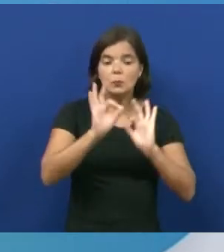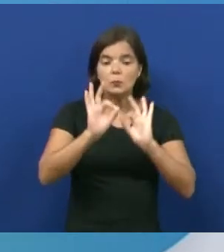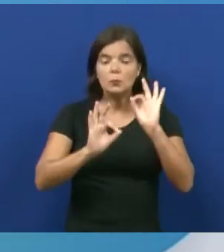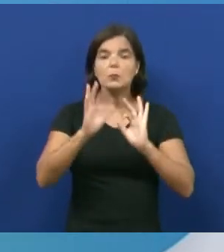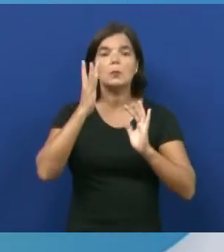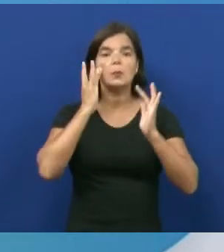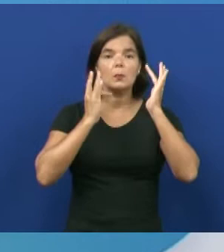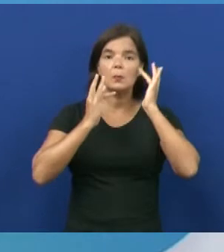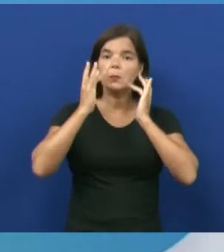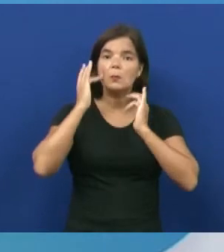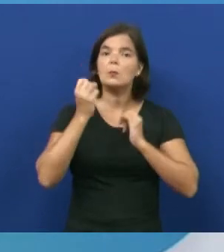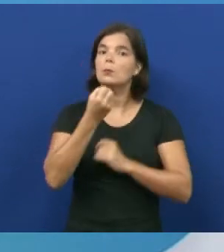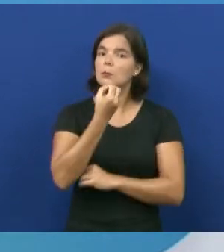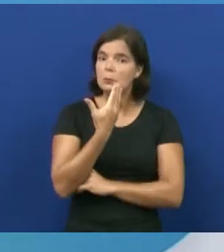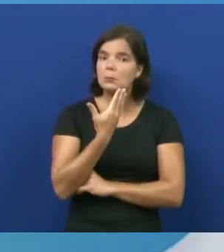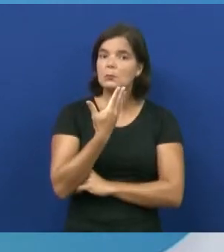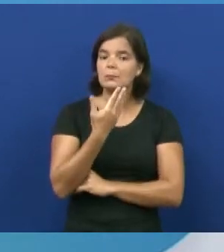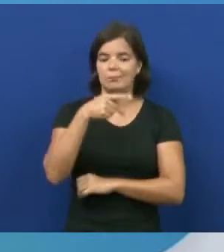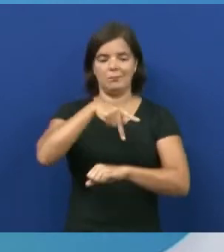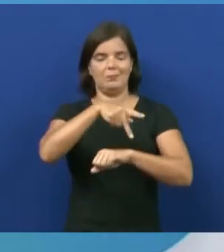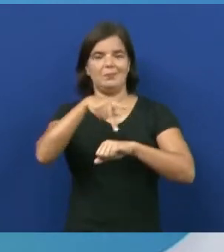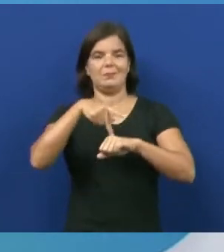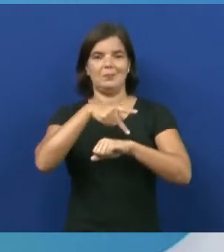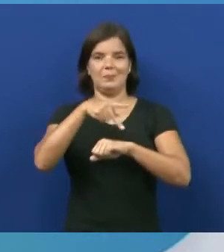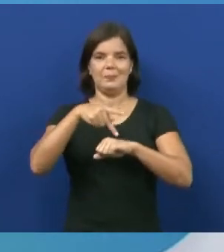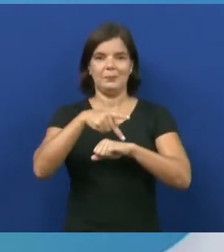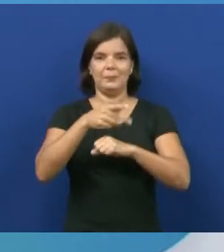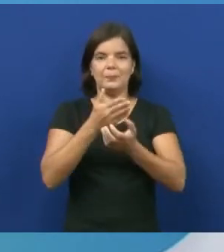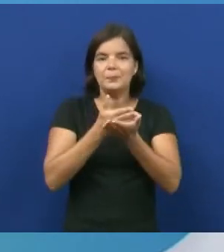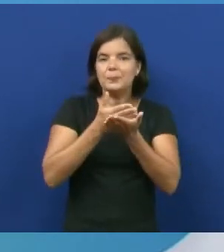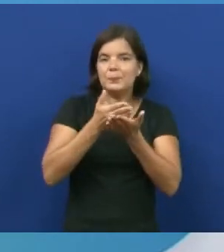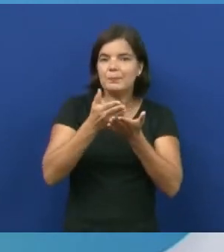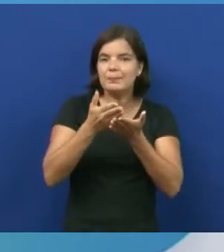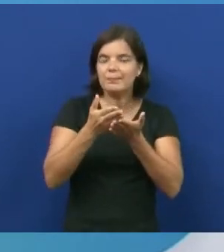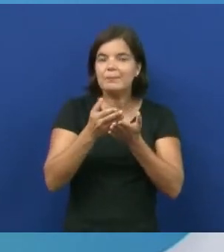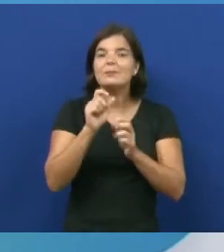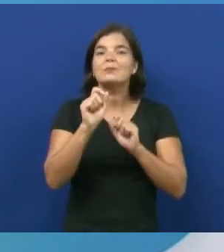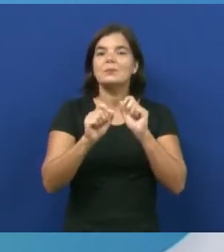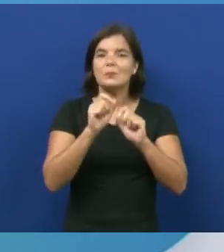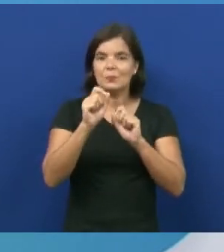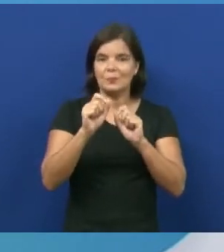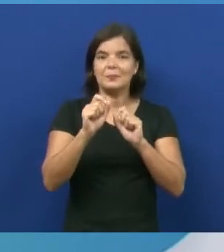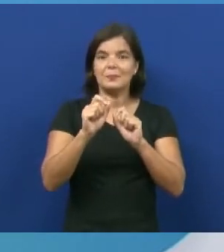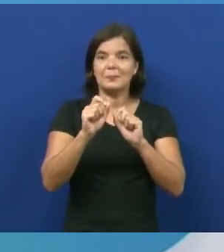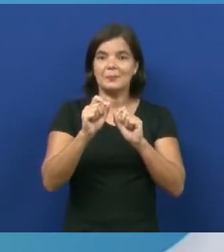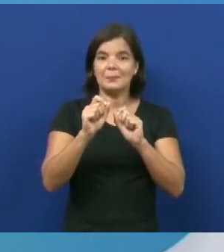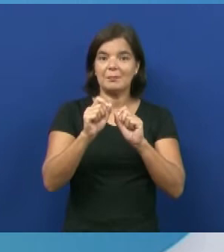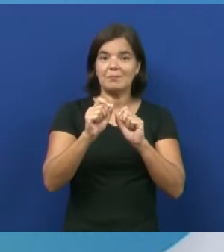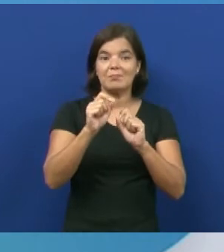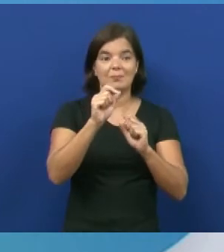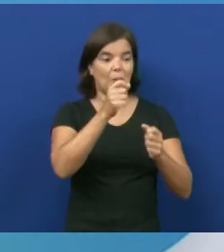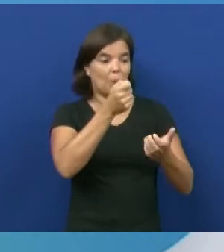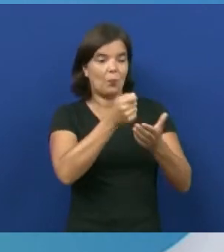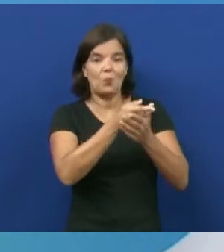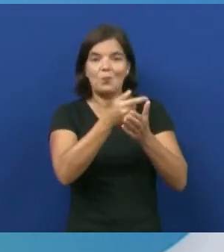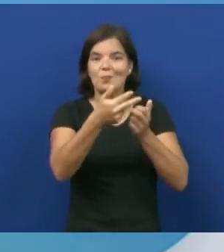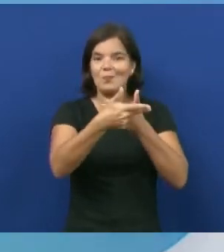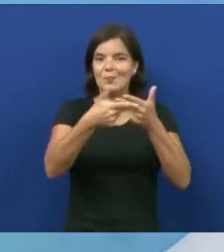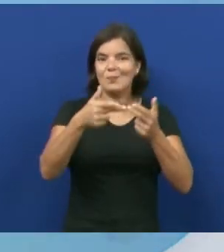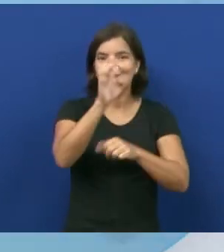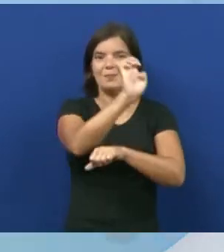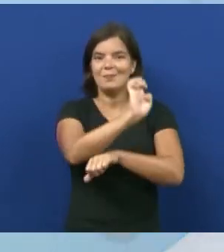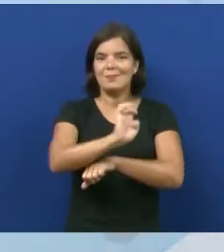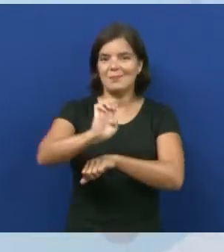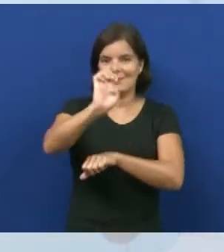teatros decentes nesse país. E aí, eles começam a importar as peças da Europa, né?